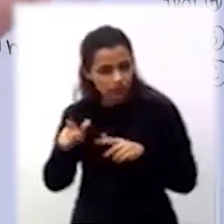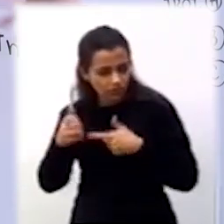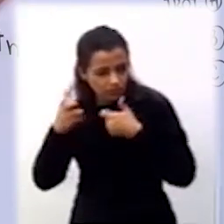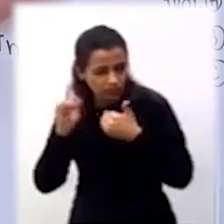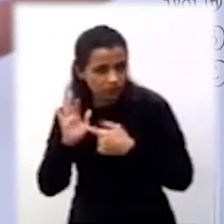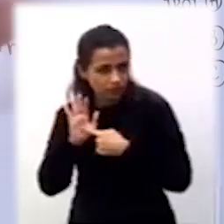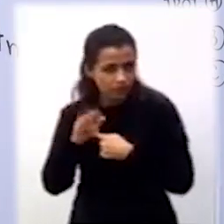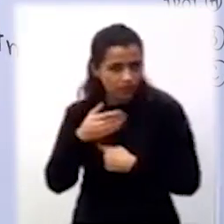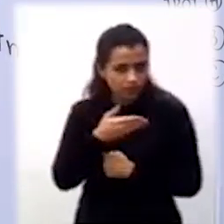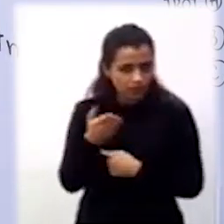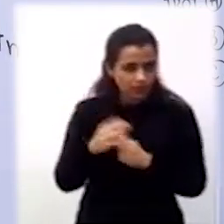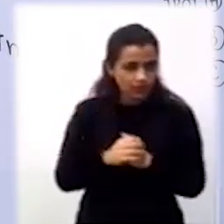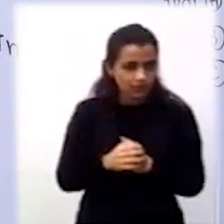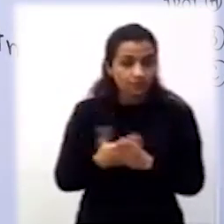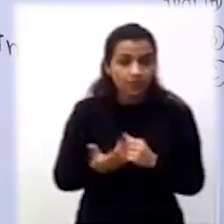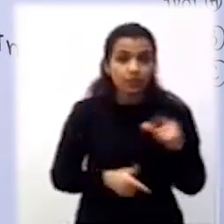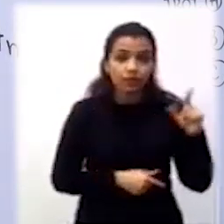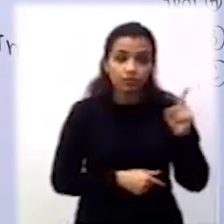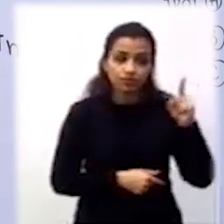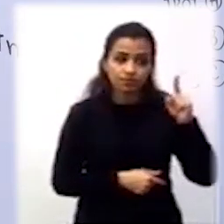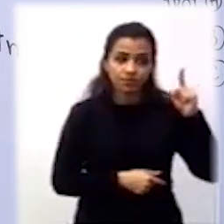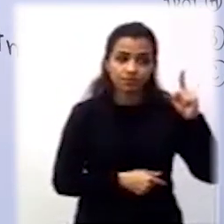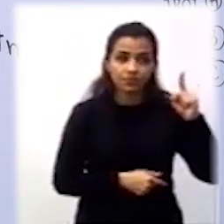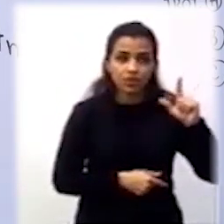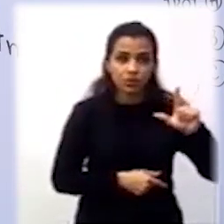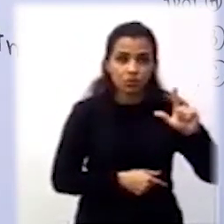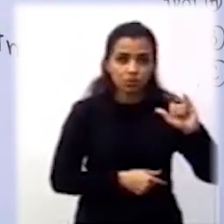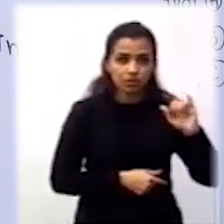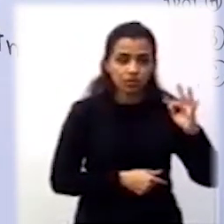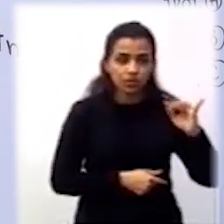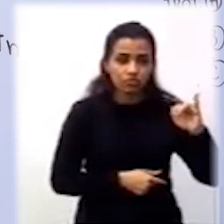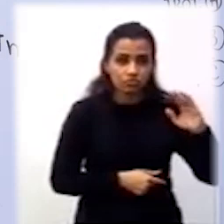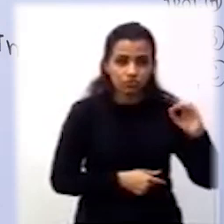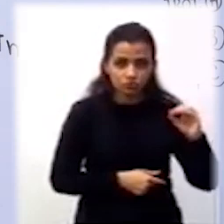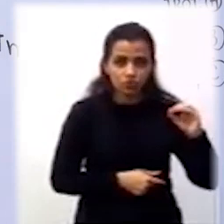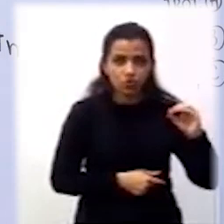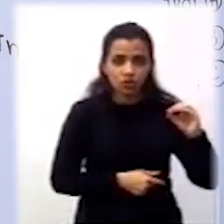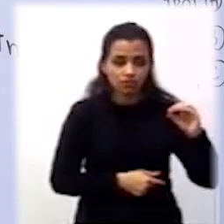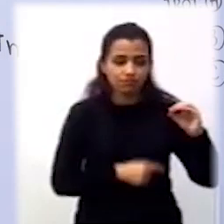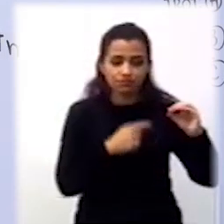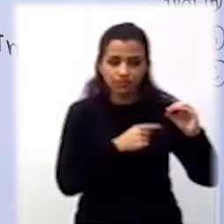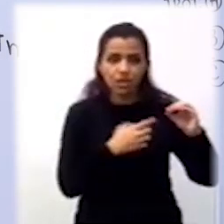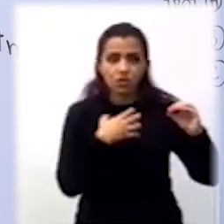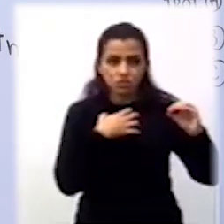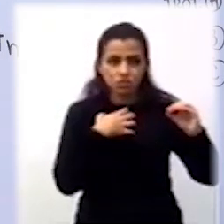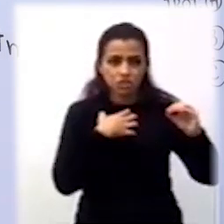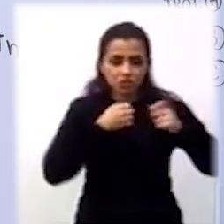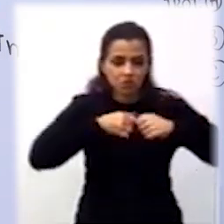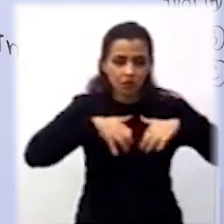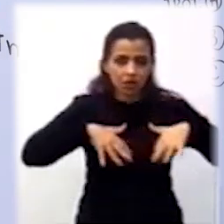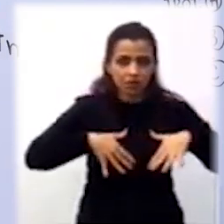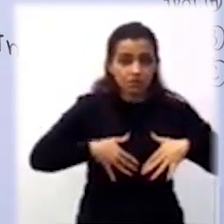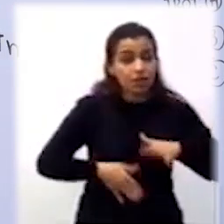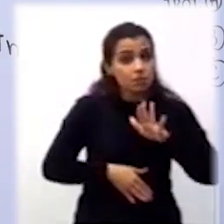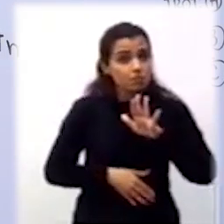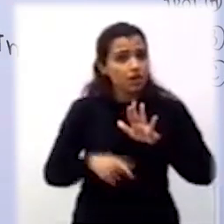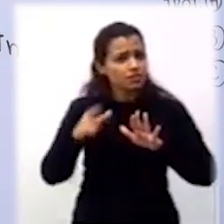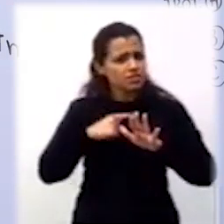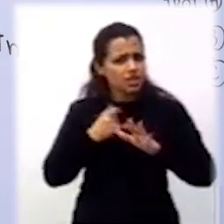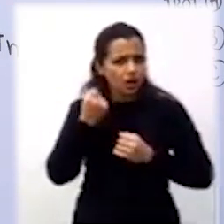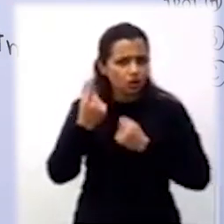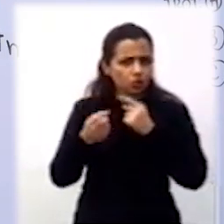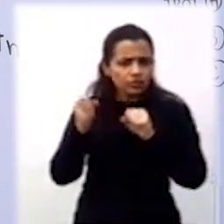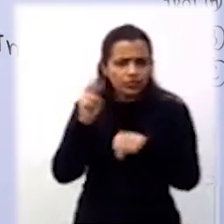ciclo lítico é quando tá rompendo e é nesse momento que você vai manifestar muitas vezes a doença. Só que tem vírus, galera, que não. Ele fica lá por um